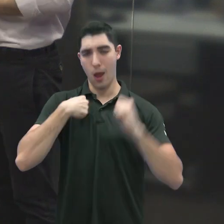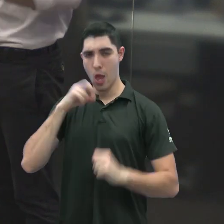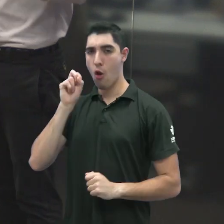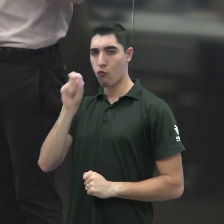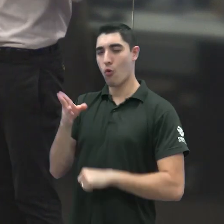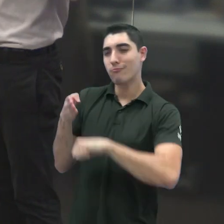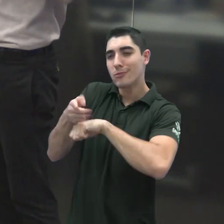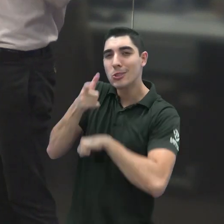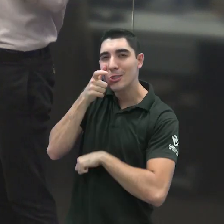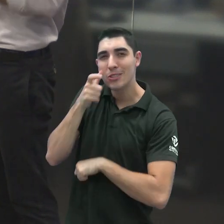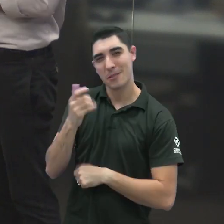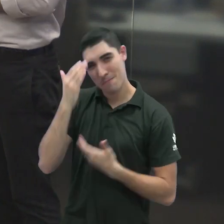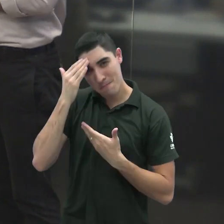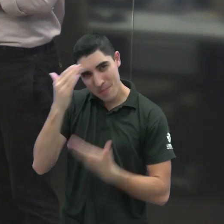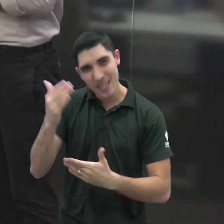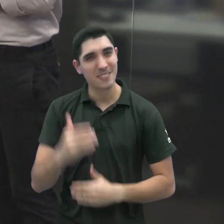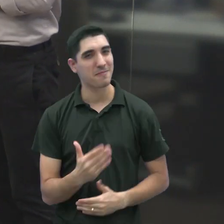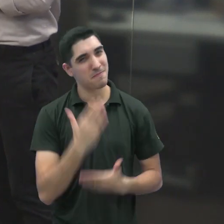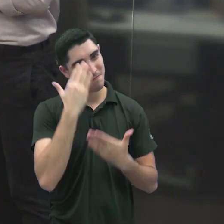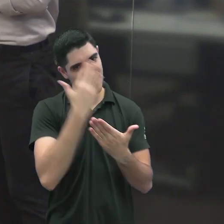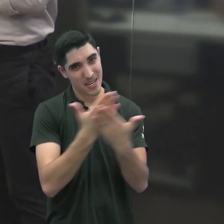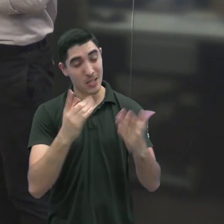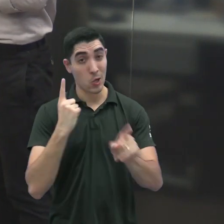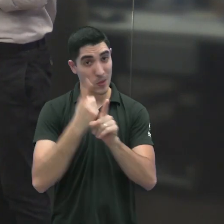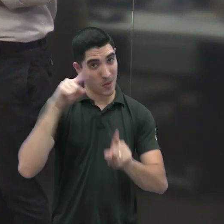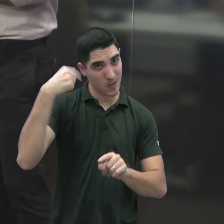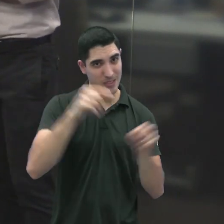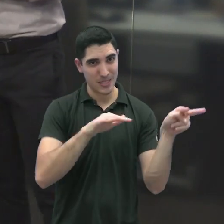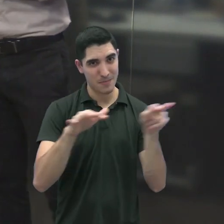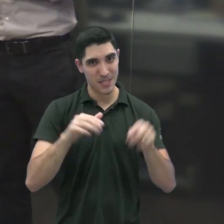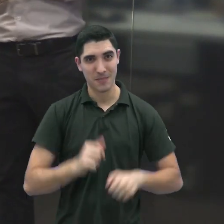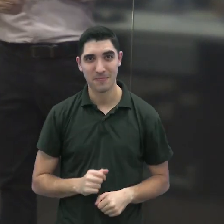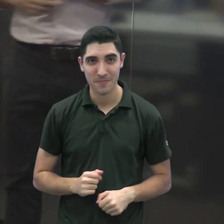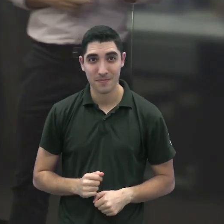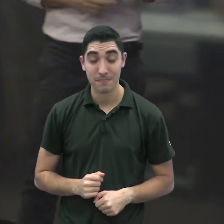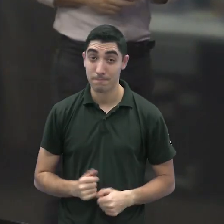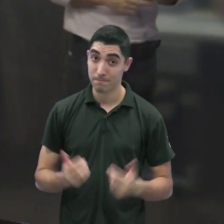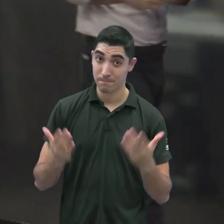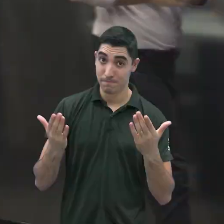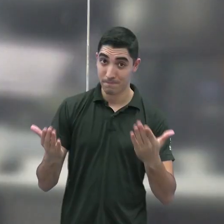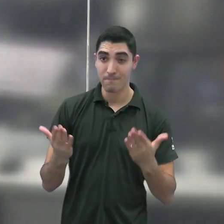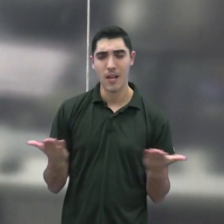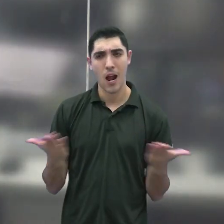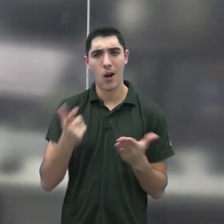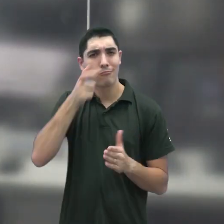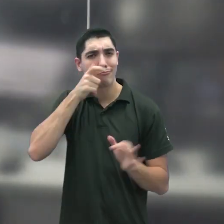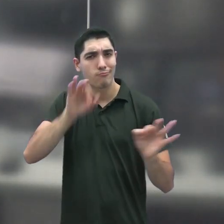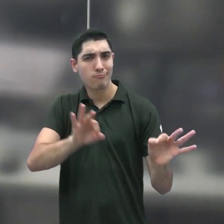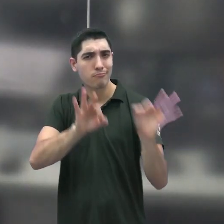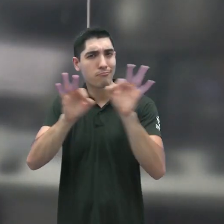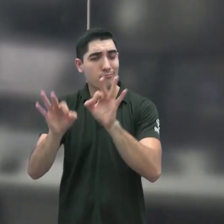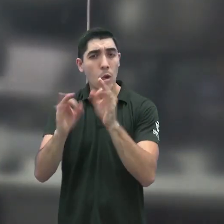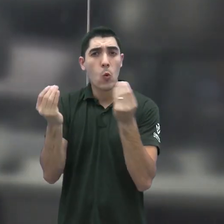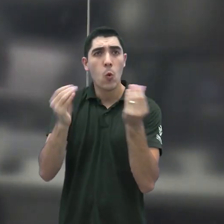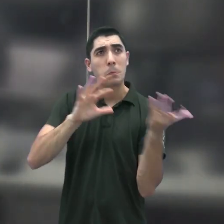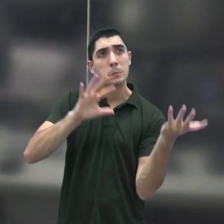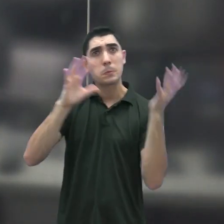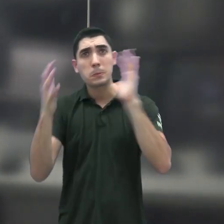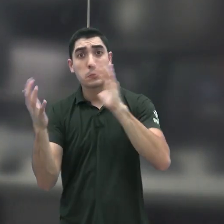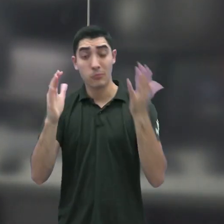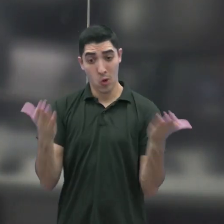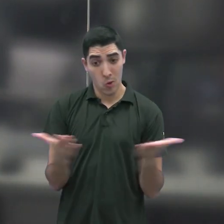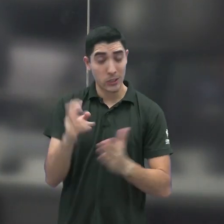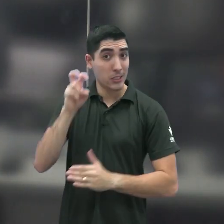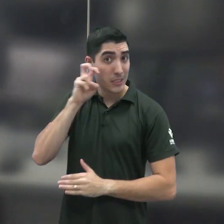Filarmônica. Então então eu vou estar lá. Muito obrigado, viu? Obrigado, pessoal. Até semana que vem. Bom, agora a gente confere como